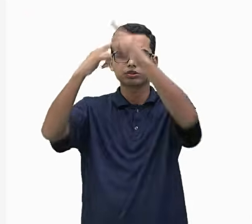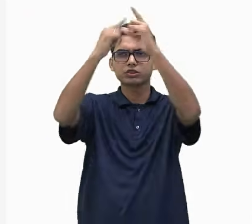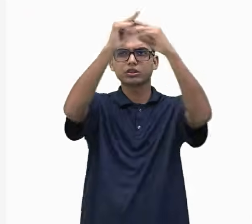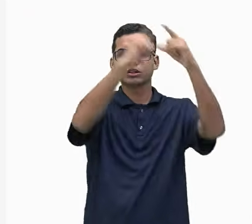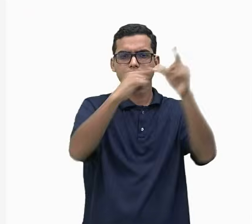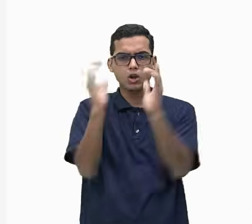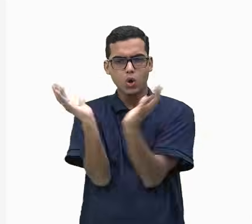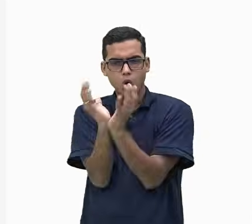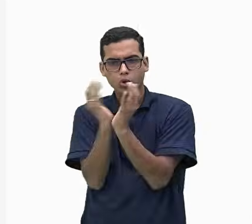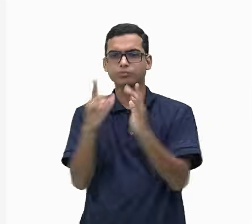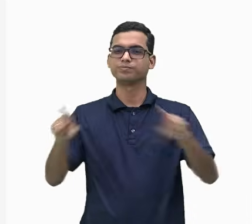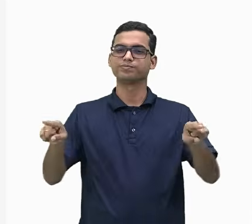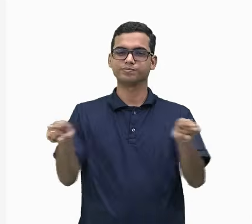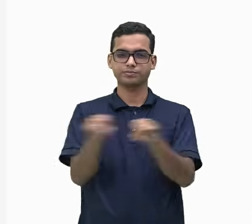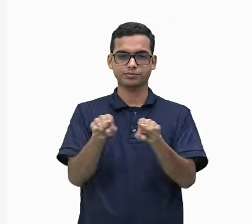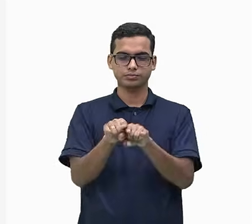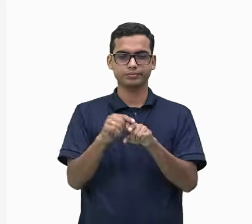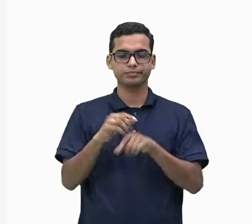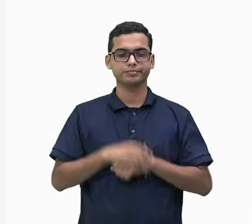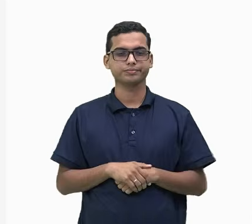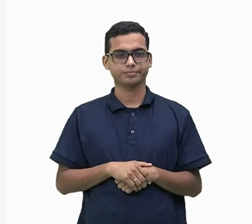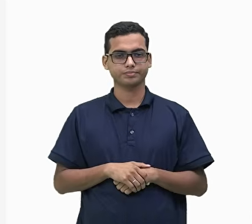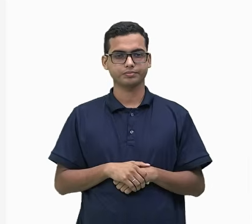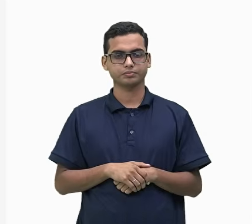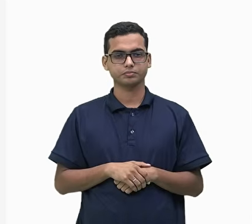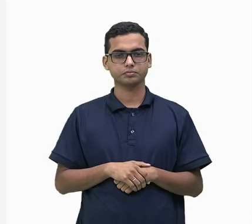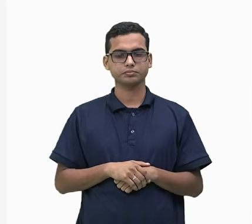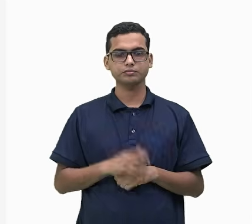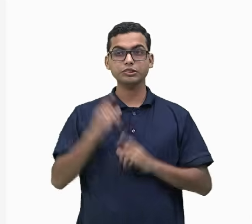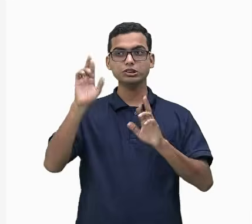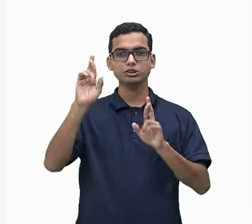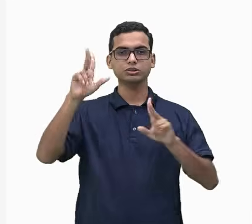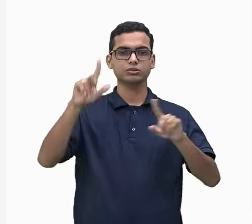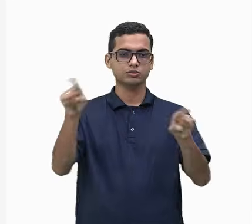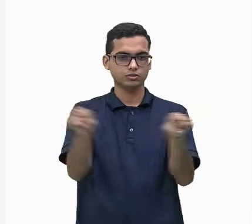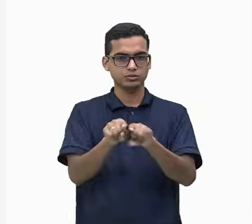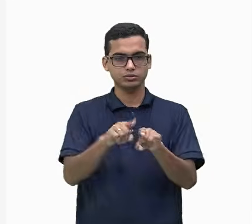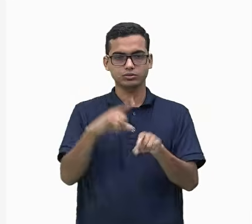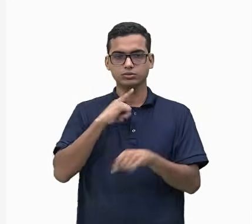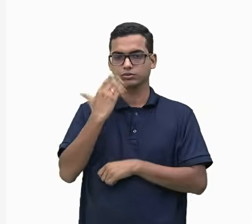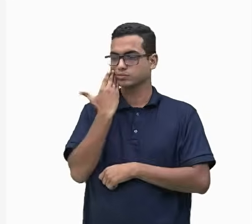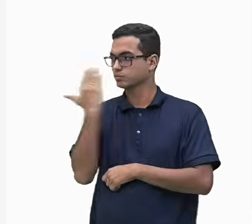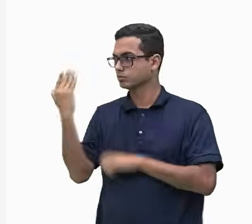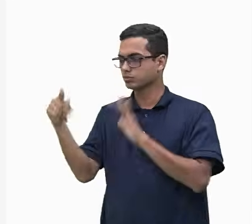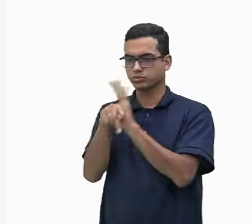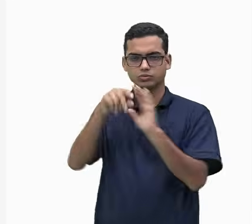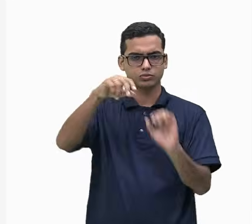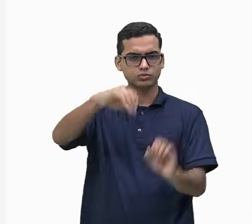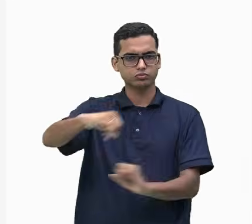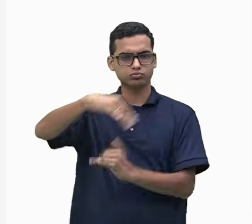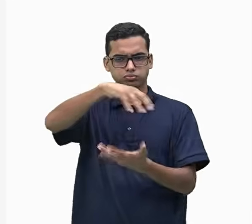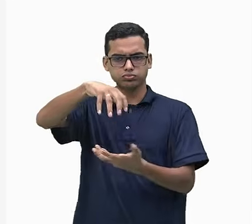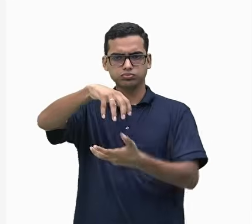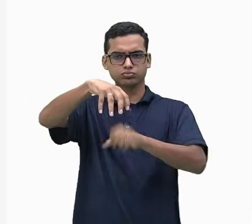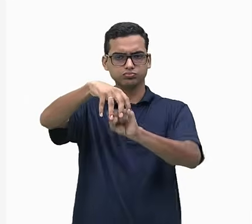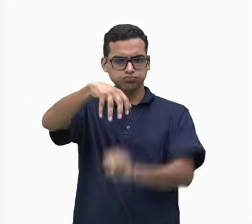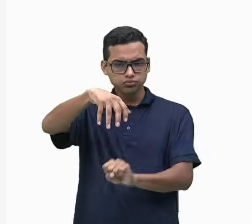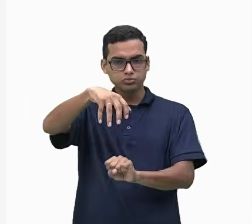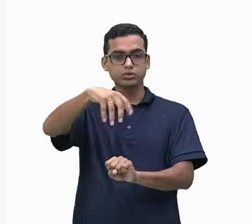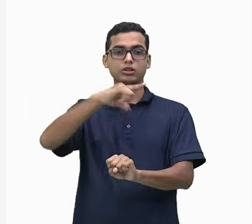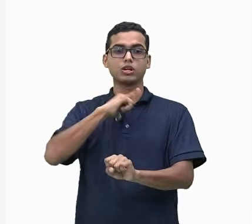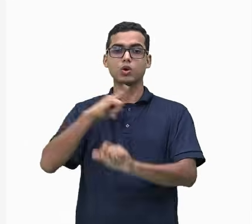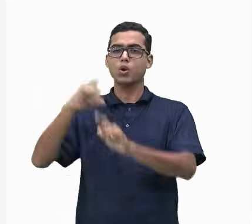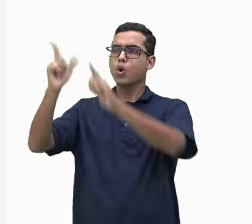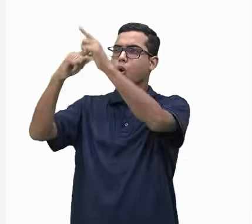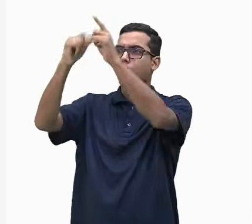orientação através das estrelas? Vamos ter o quê? O Cruzeiro do Sul, gente, que é uma constelação cujas